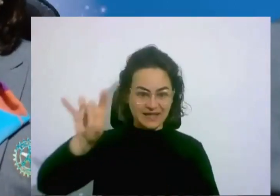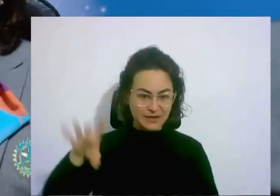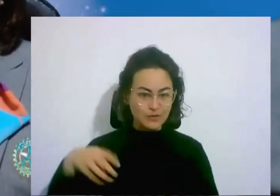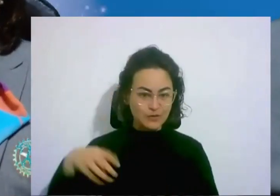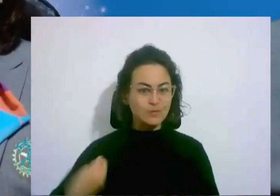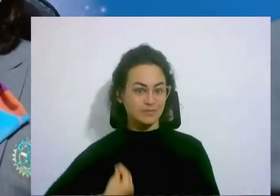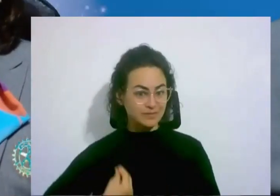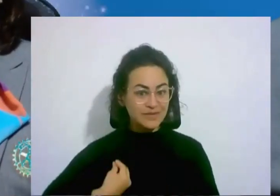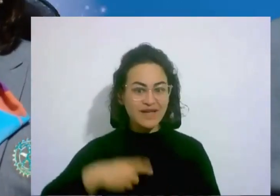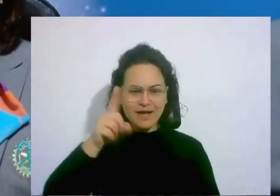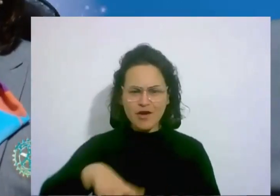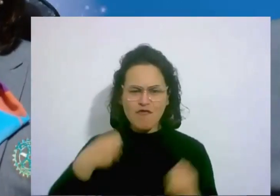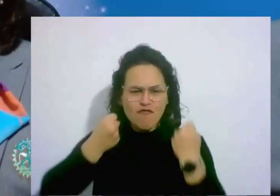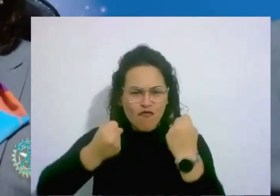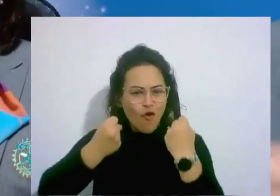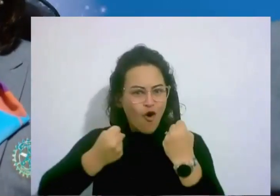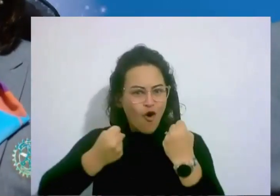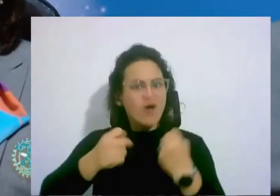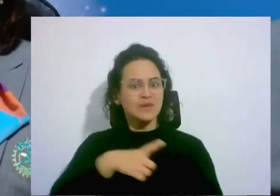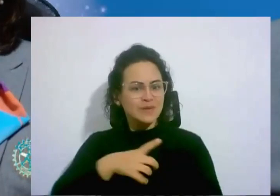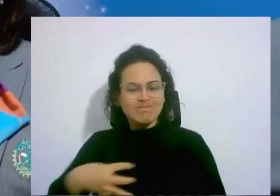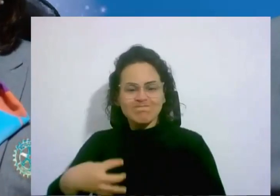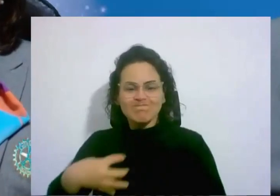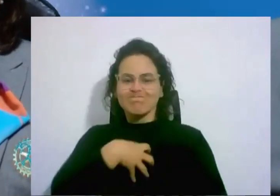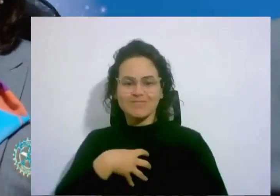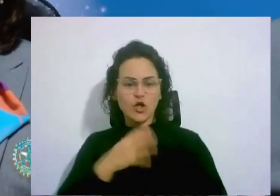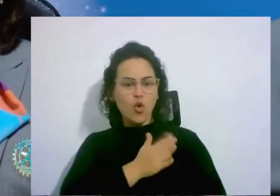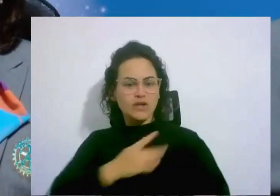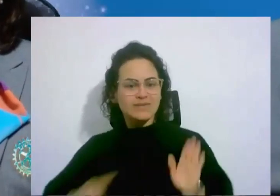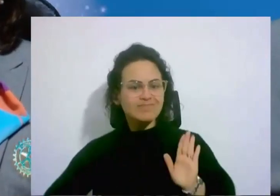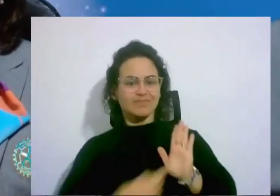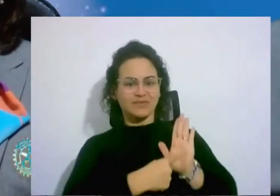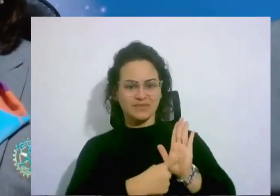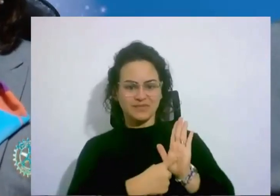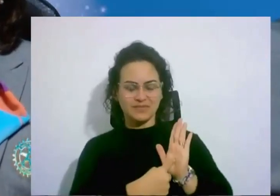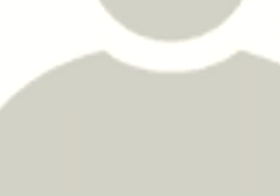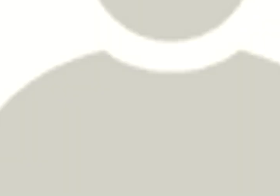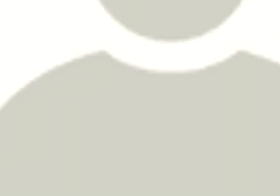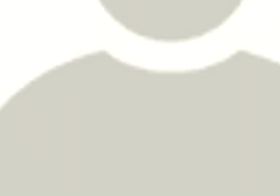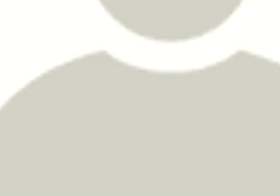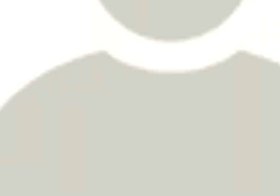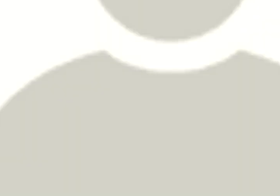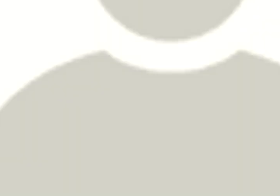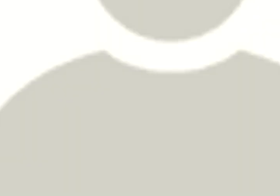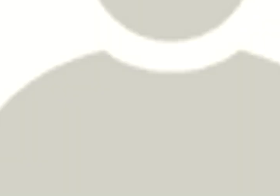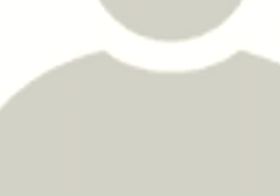tem uma força diferente do que se lê livros, mal histórias que não são verdadeiras,